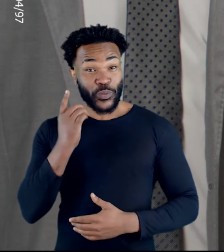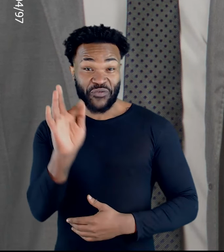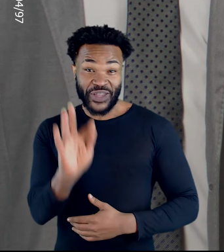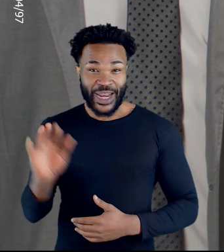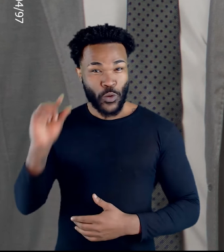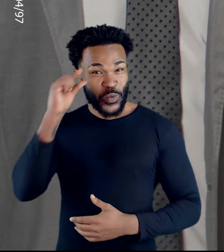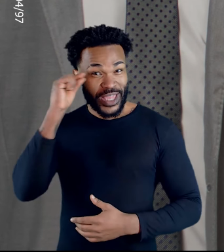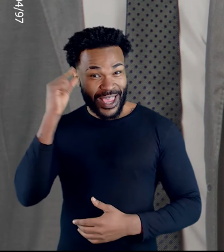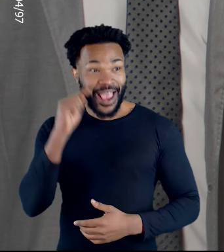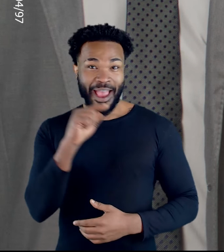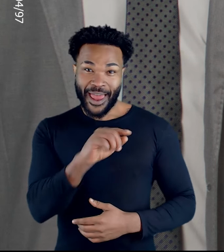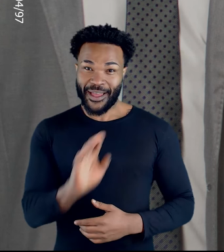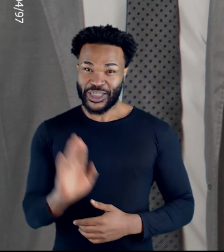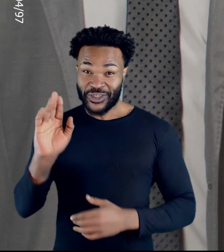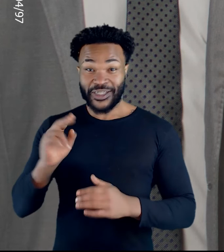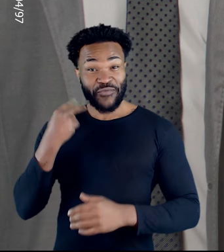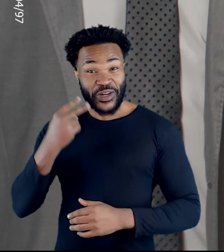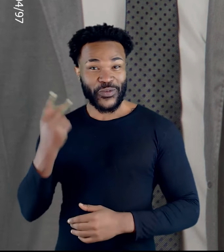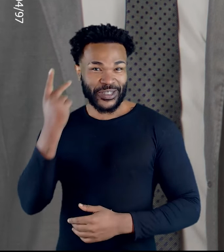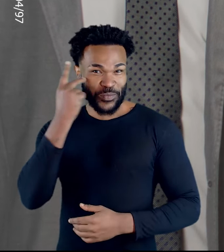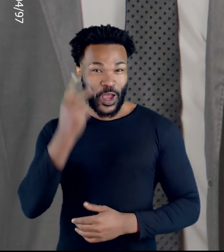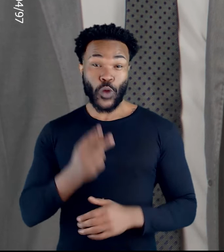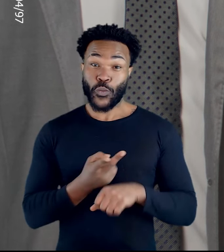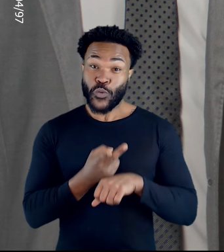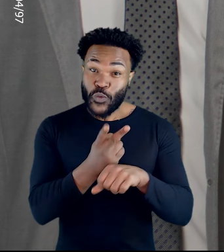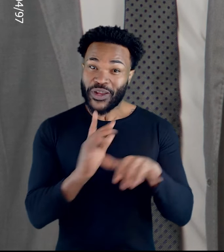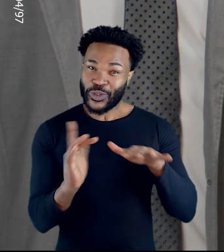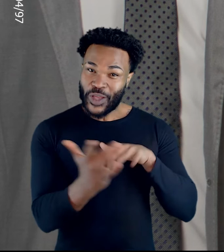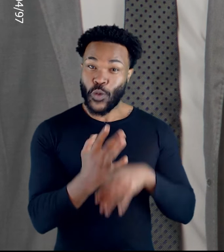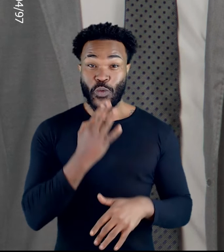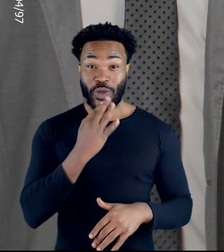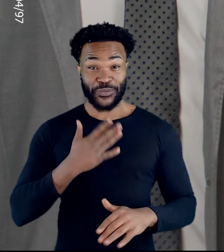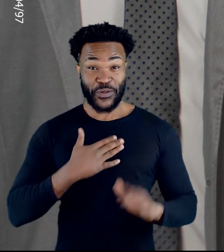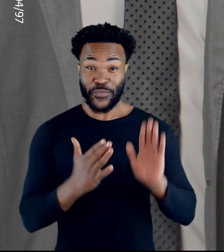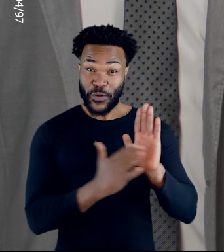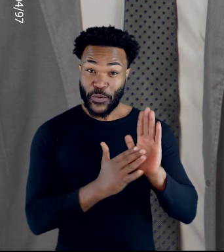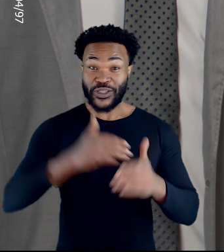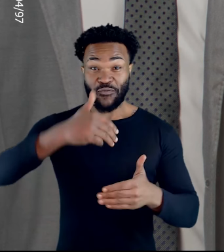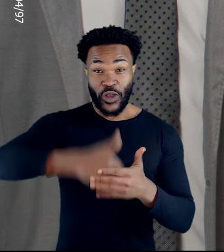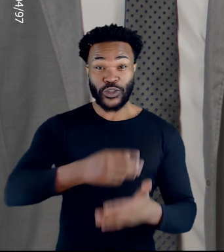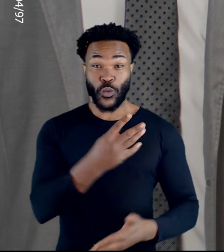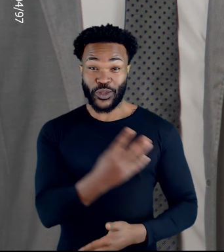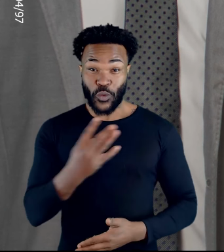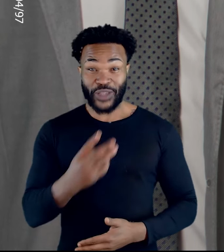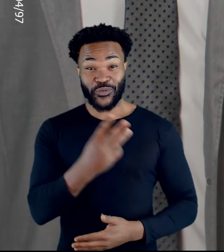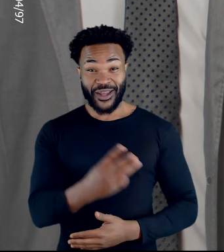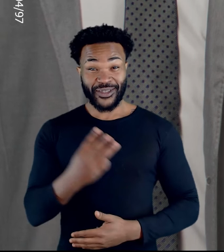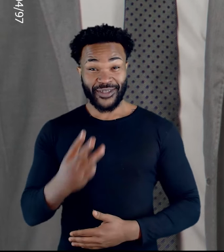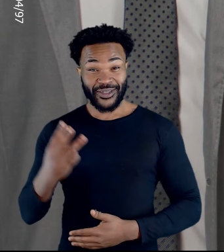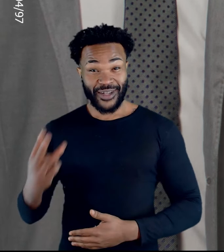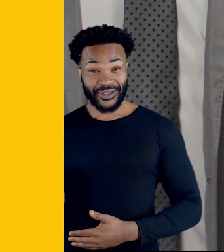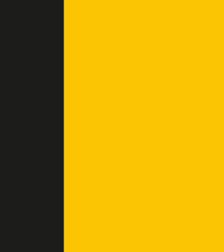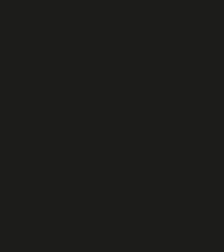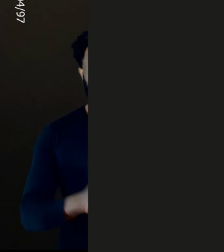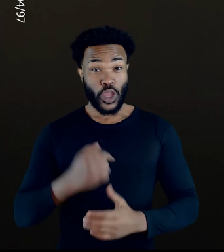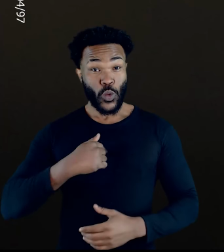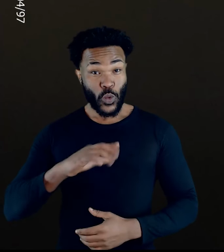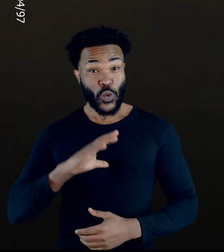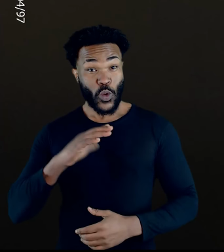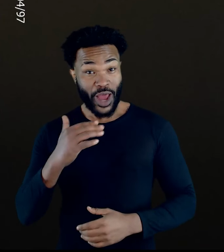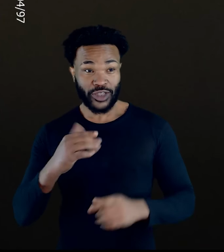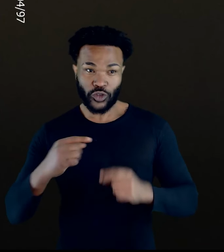Amanda Vettorazzo é nossa candidata vereadora em São Paulo. Me procure nas redes sociais e conheça as minhas propostas. Vote Amanda Vettorazzo 44333. Eu